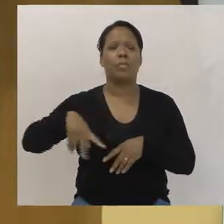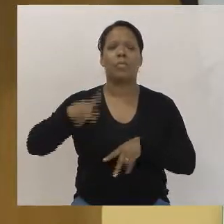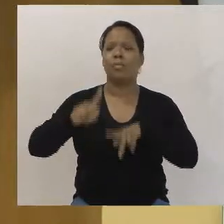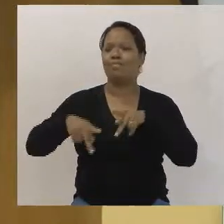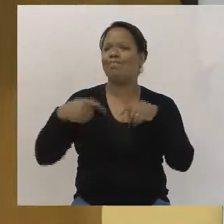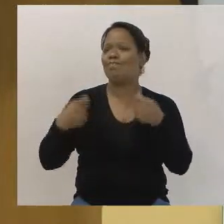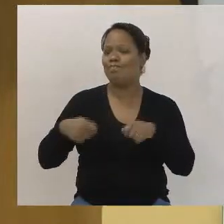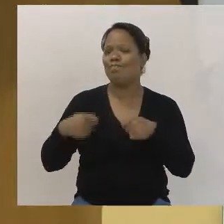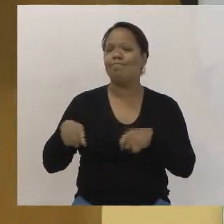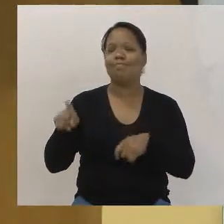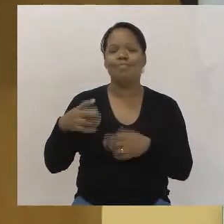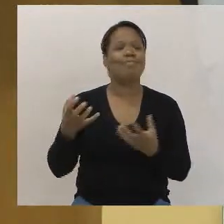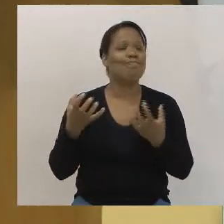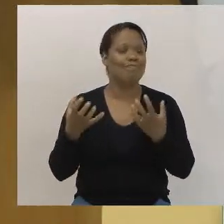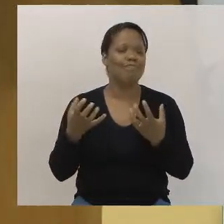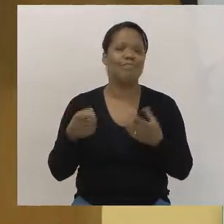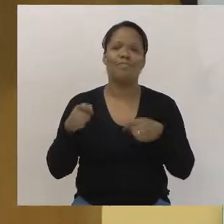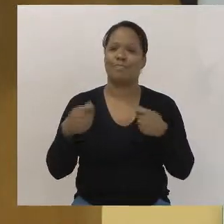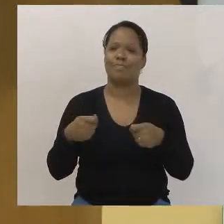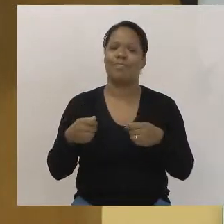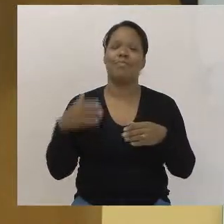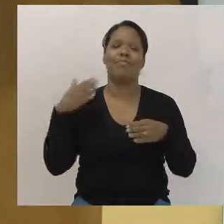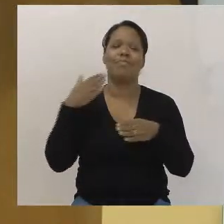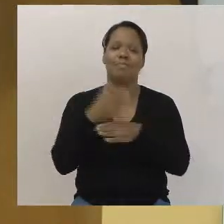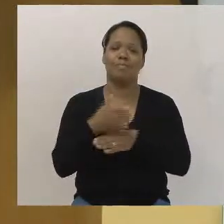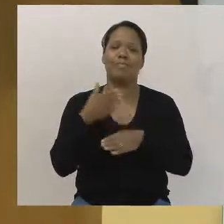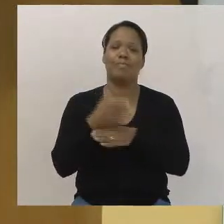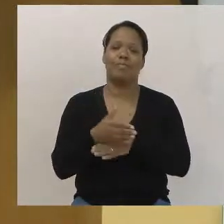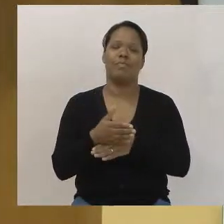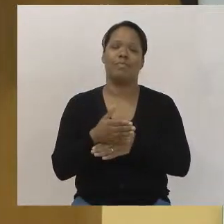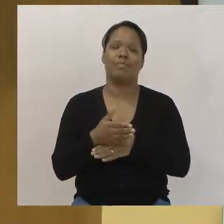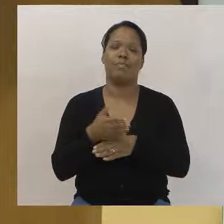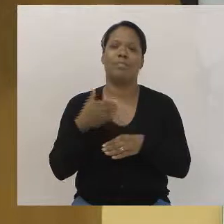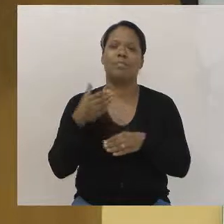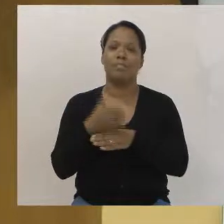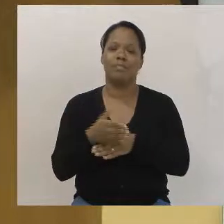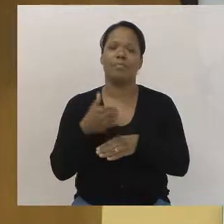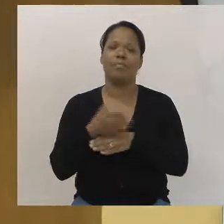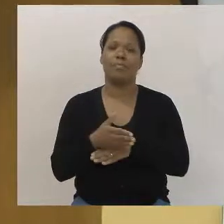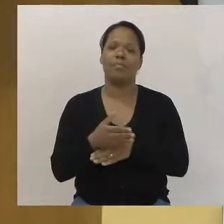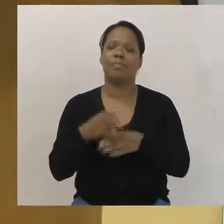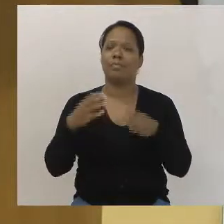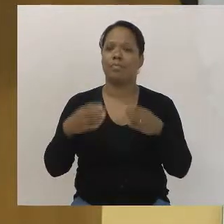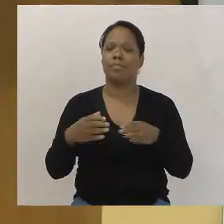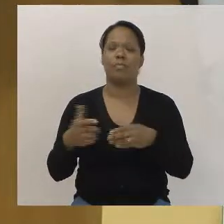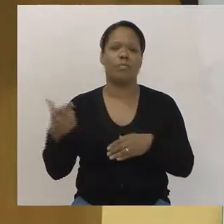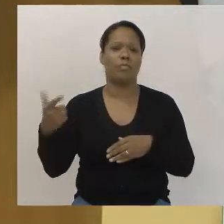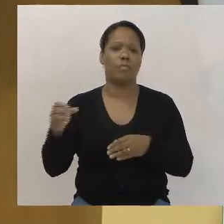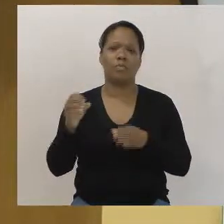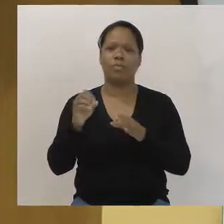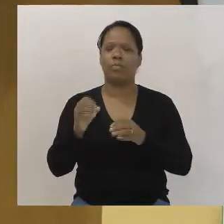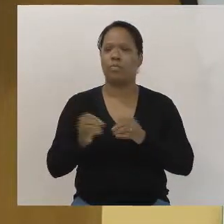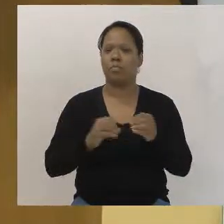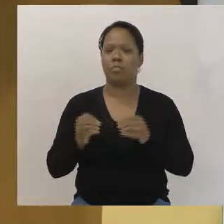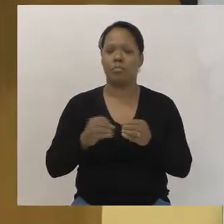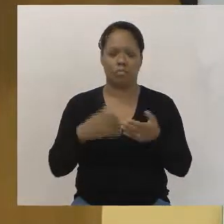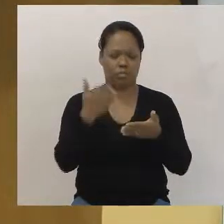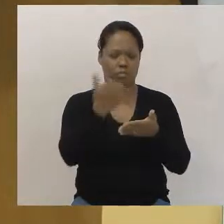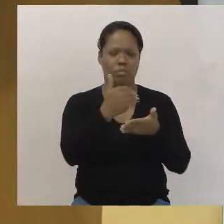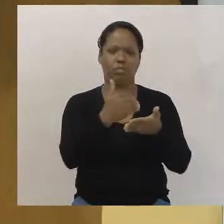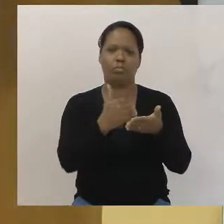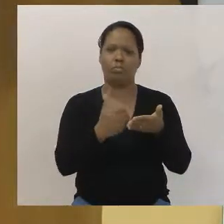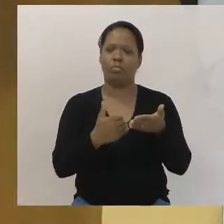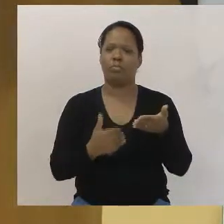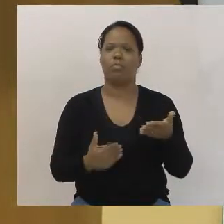obra o povo precisa do acesso para interligar o parque meia lua e para as obras que está aqui também do nosso